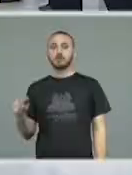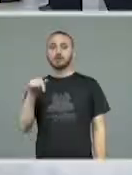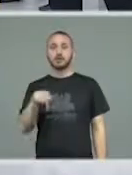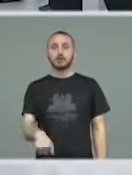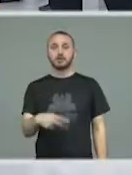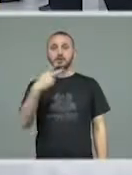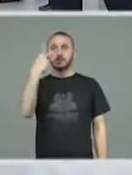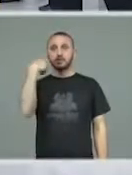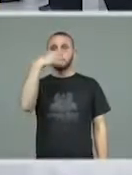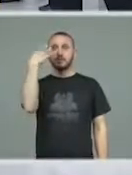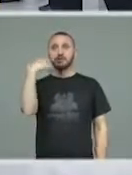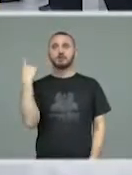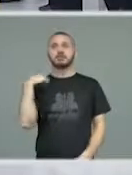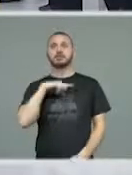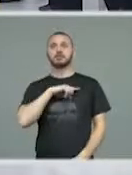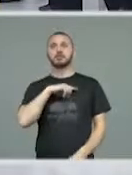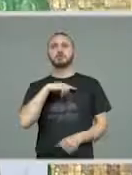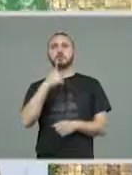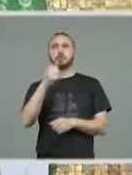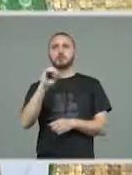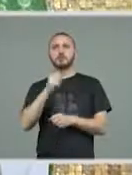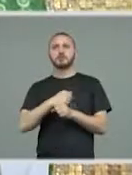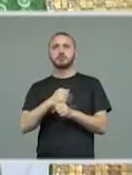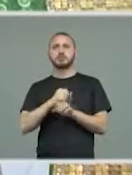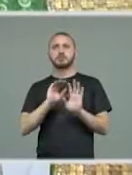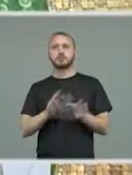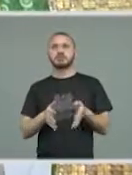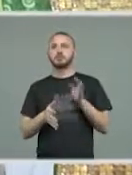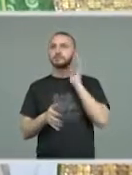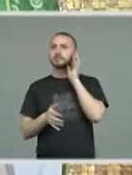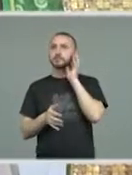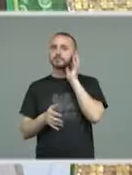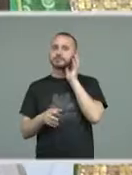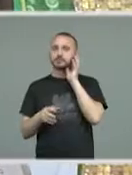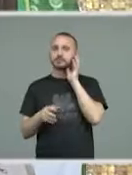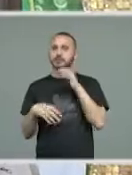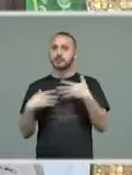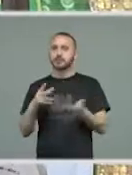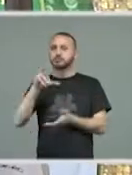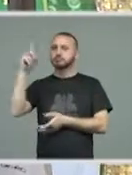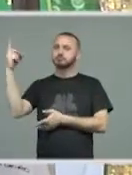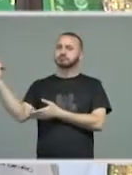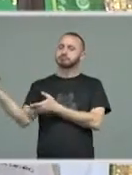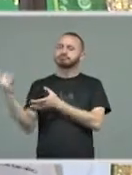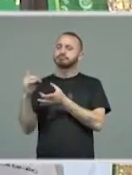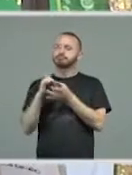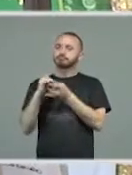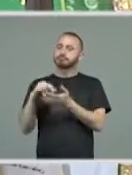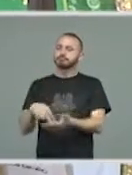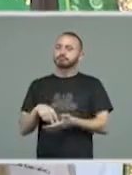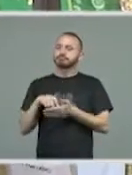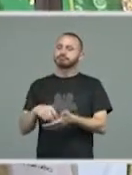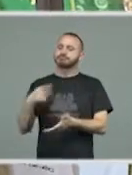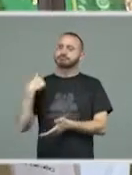nessas 24 horas, na décima edição, como Deus suscitou em nós tomada